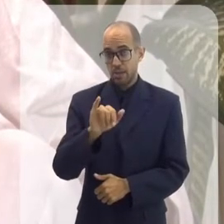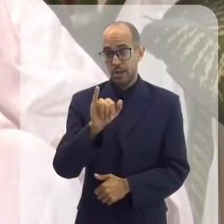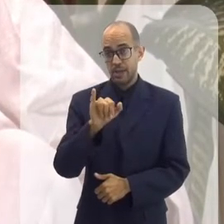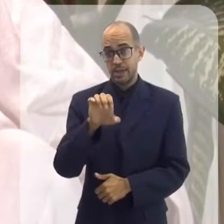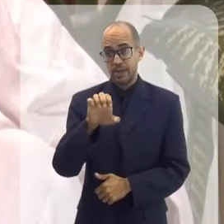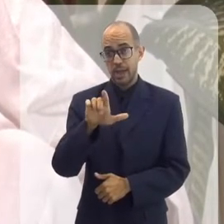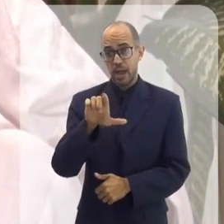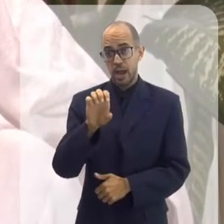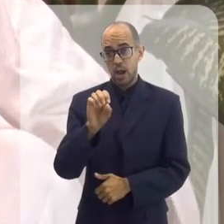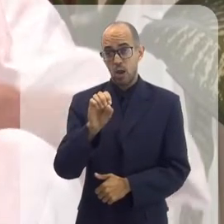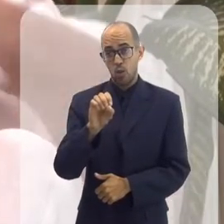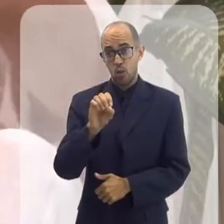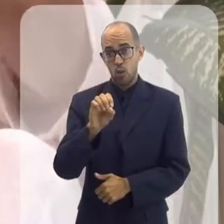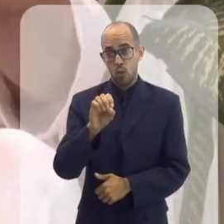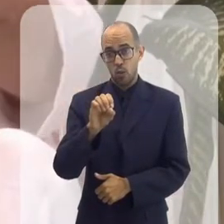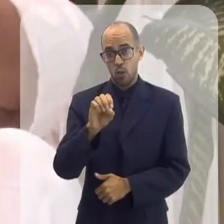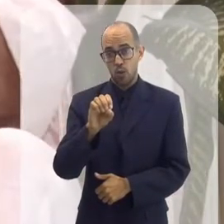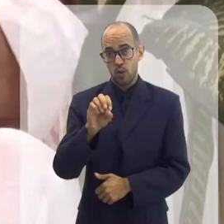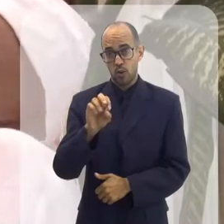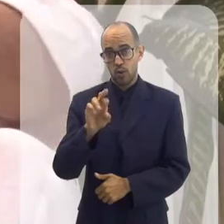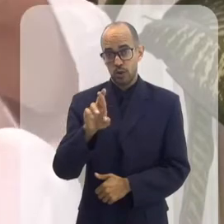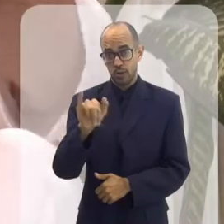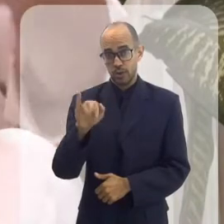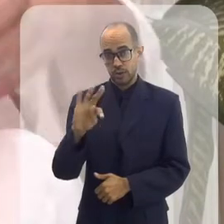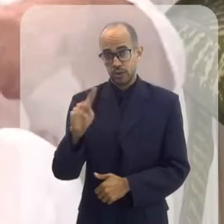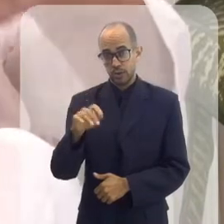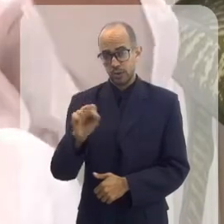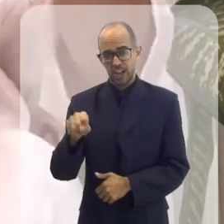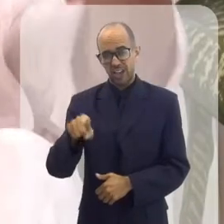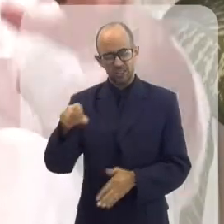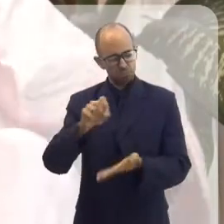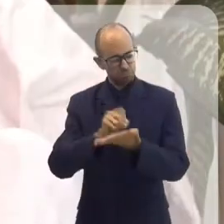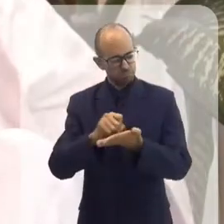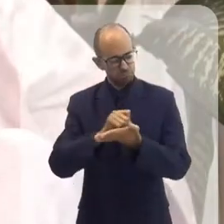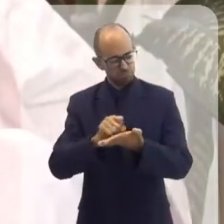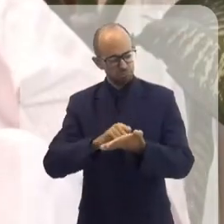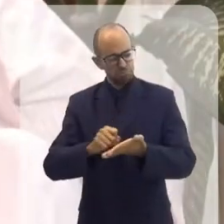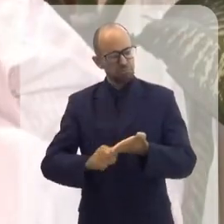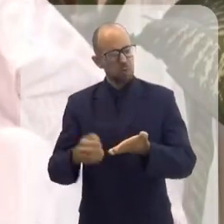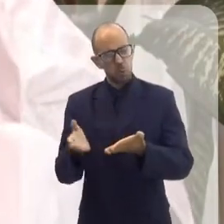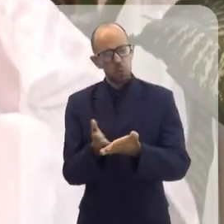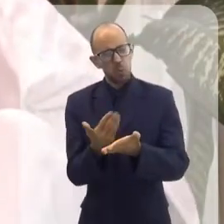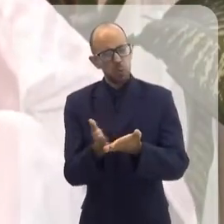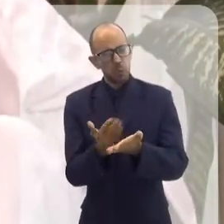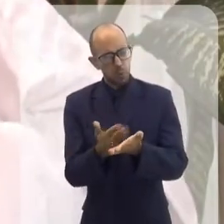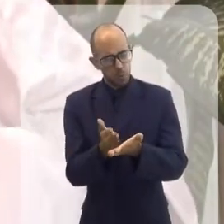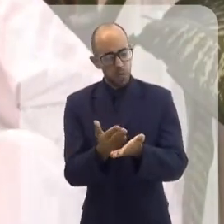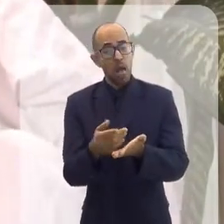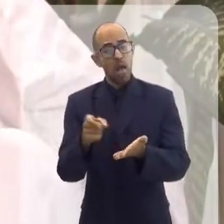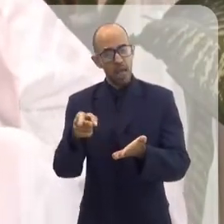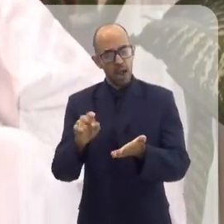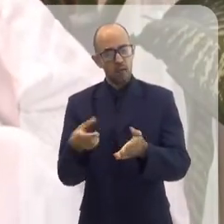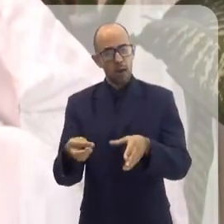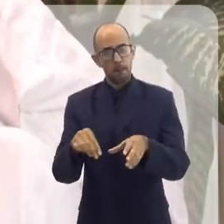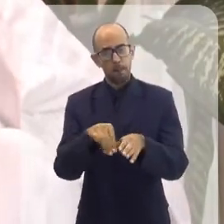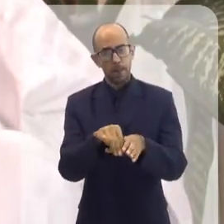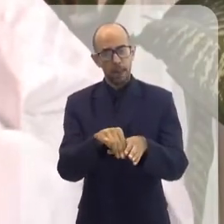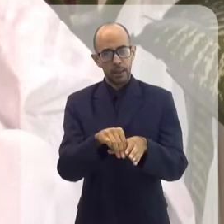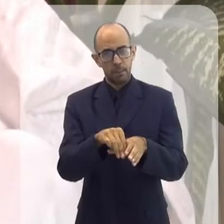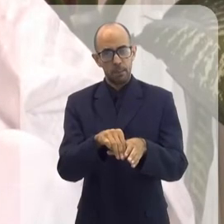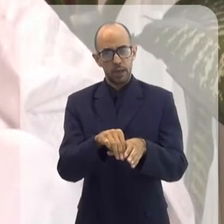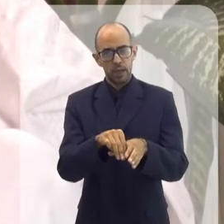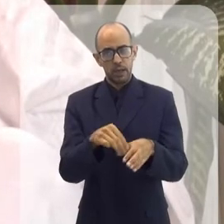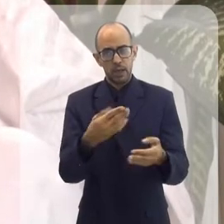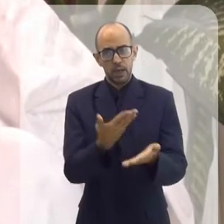orixás mais profícuos na produção de vivos etc e tal chegou a ser membro da academia Goiana de